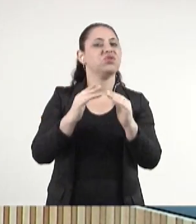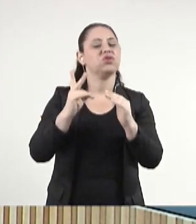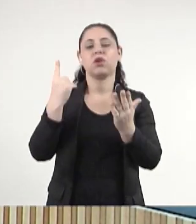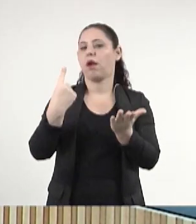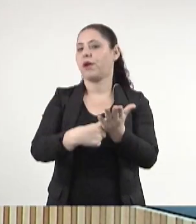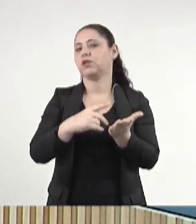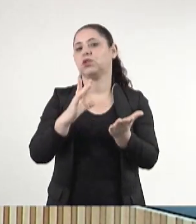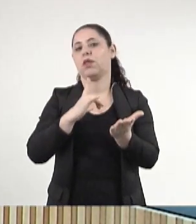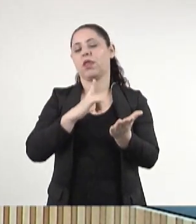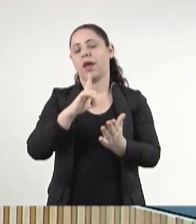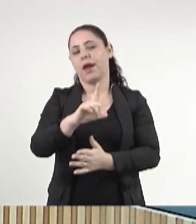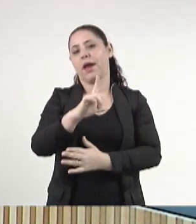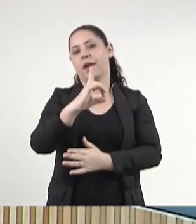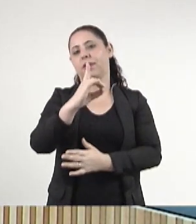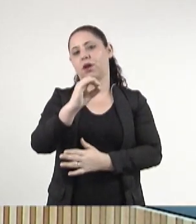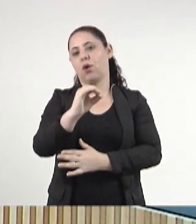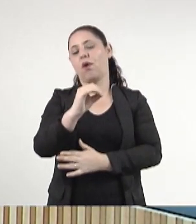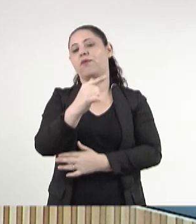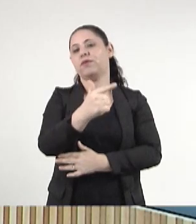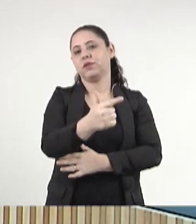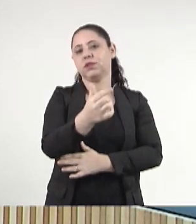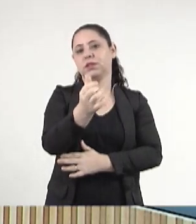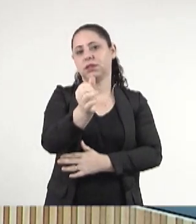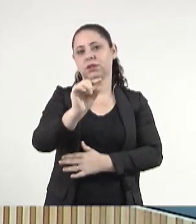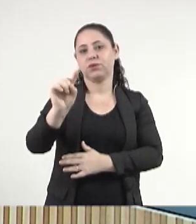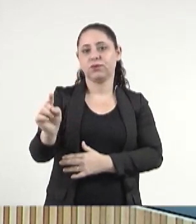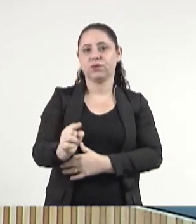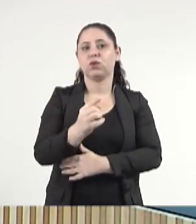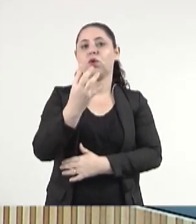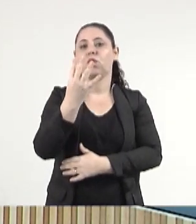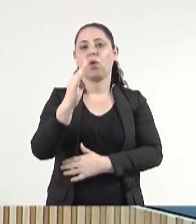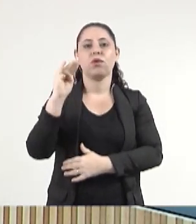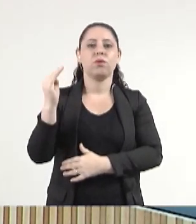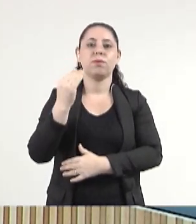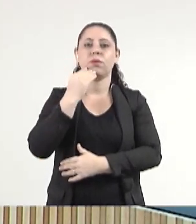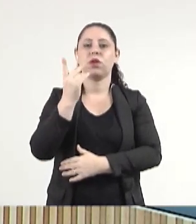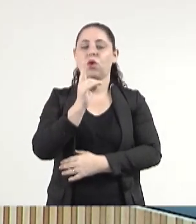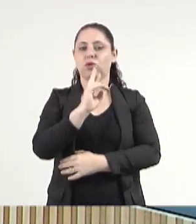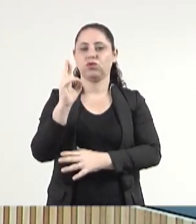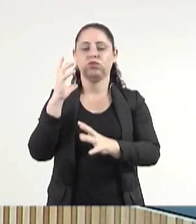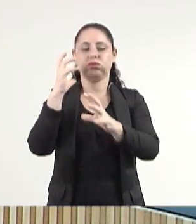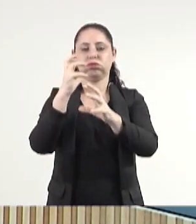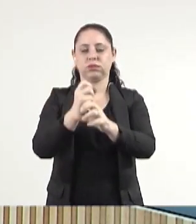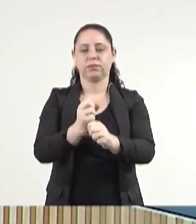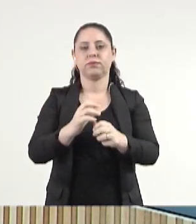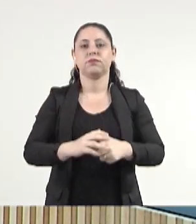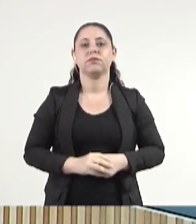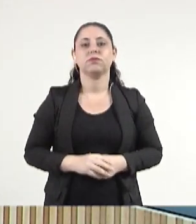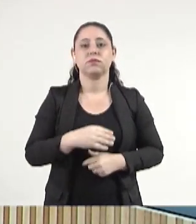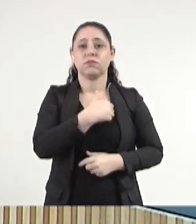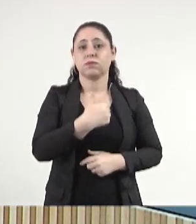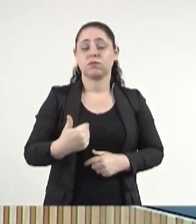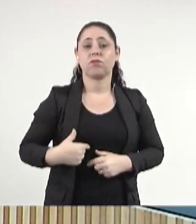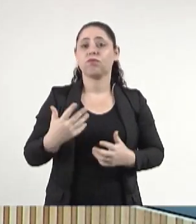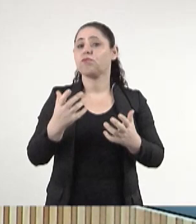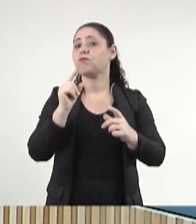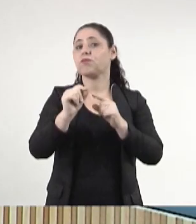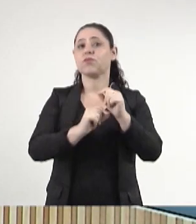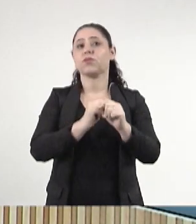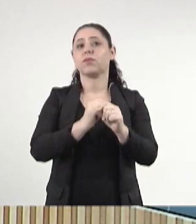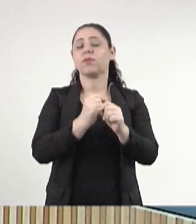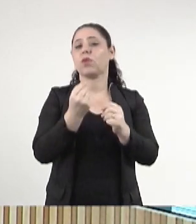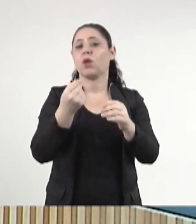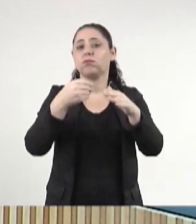estava previsto pela LDO, que são esses 26,4 bilhões de reais. O governo pretende deixar